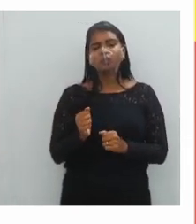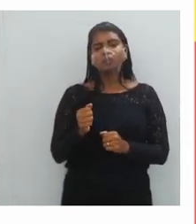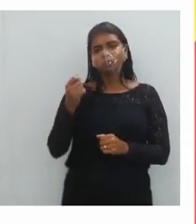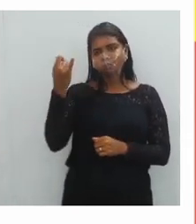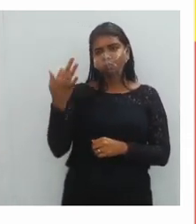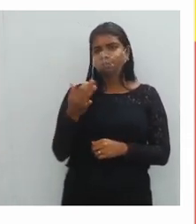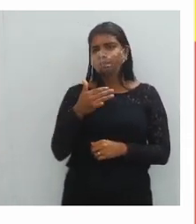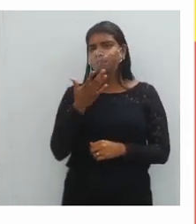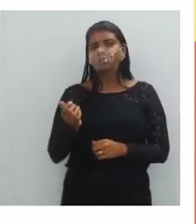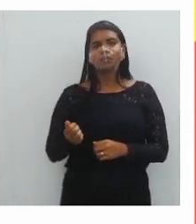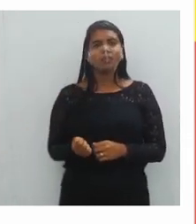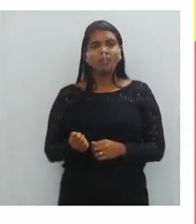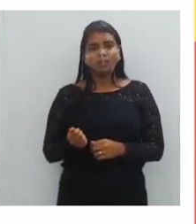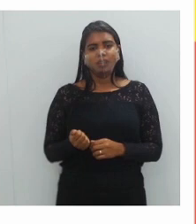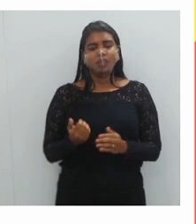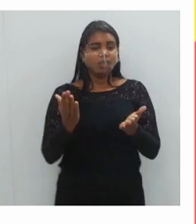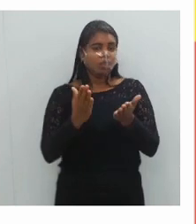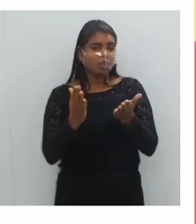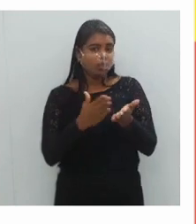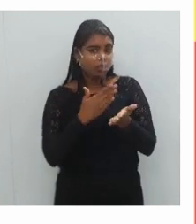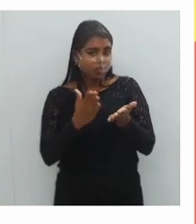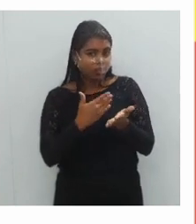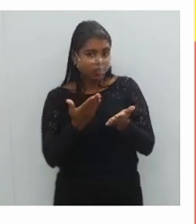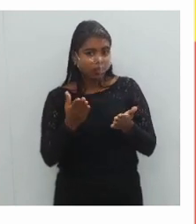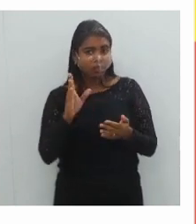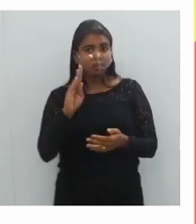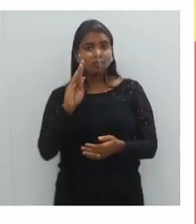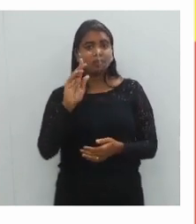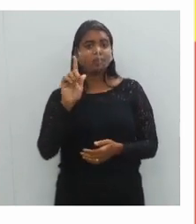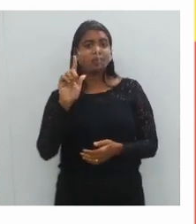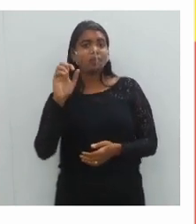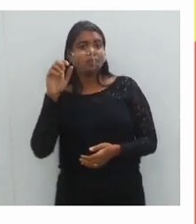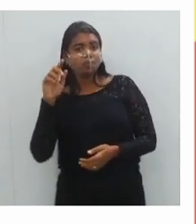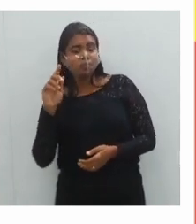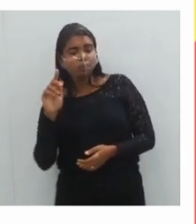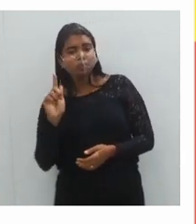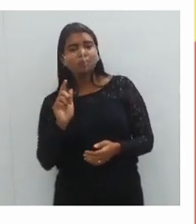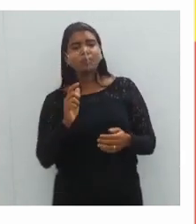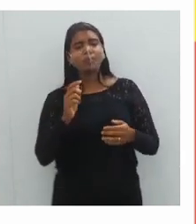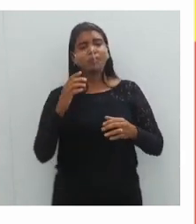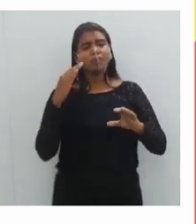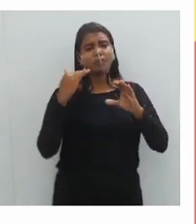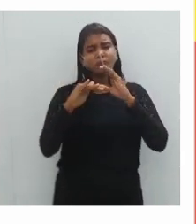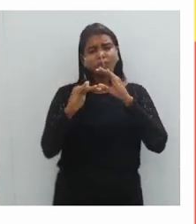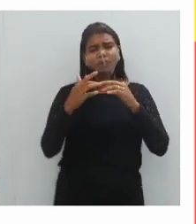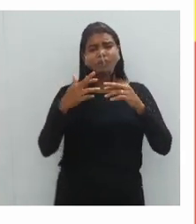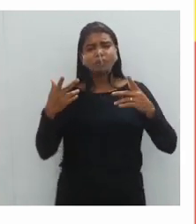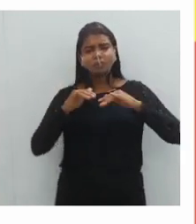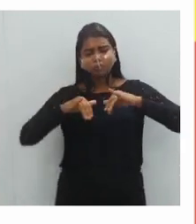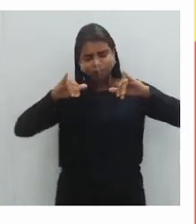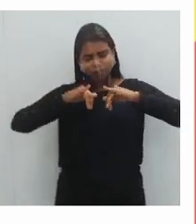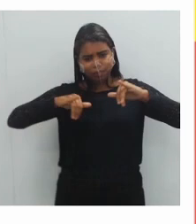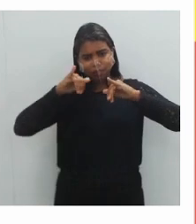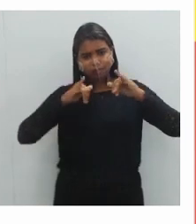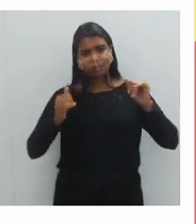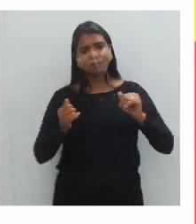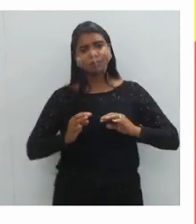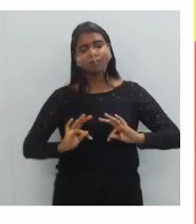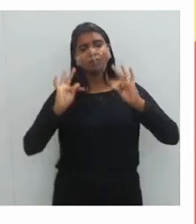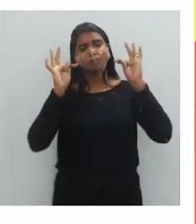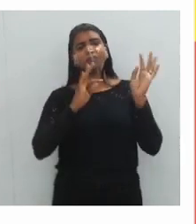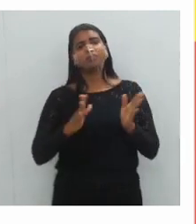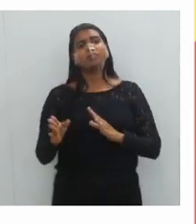exemplo, blogs, revistas online, né? Principalmente os meios de difusão da informação